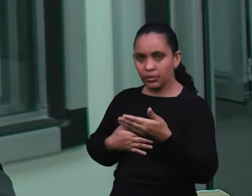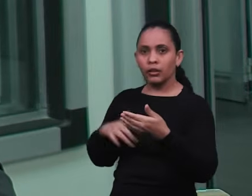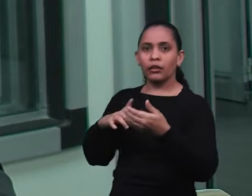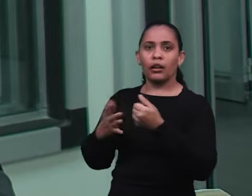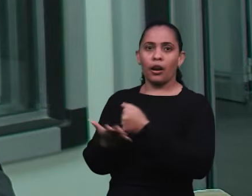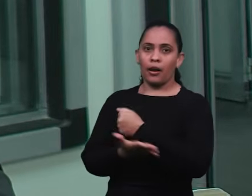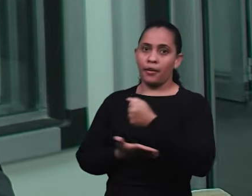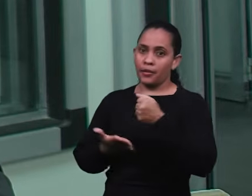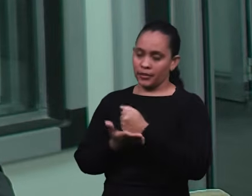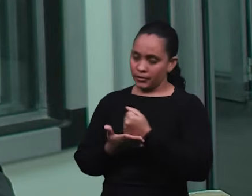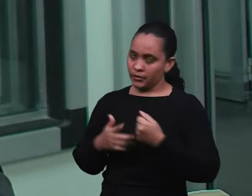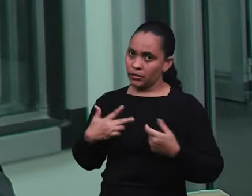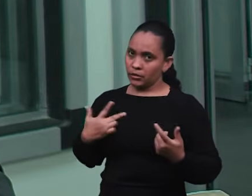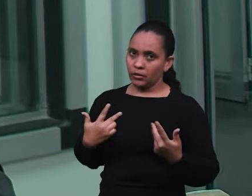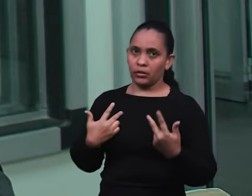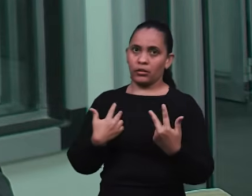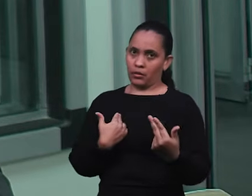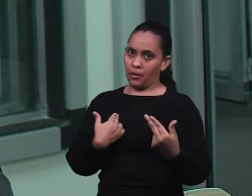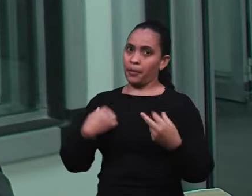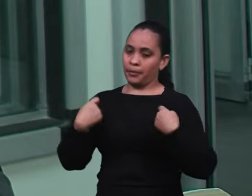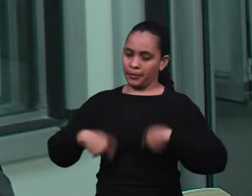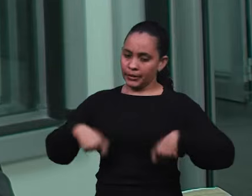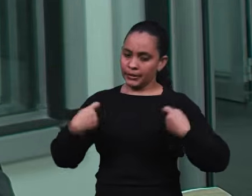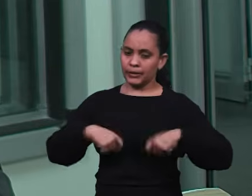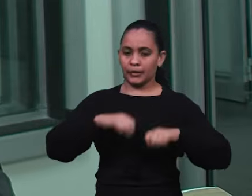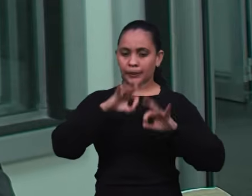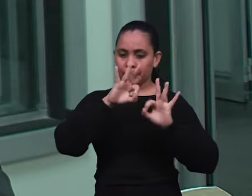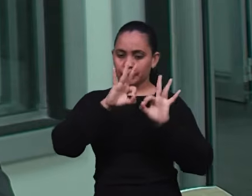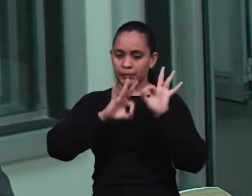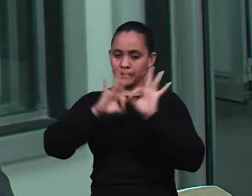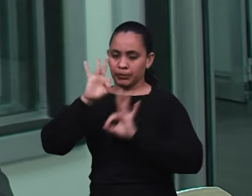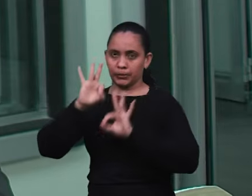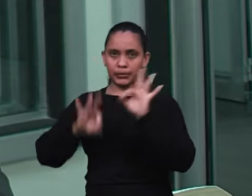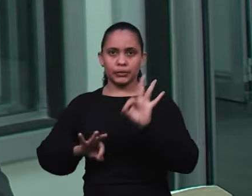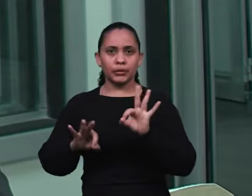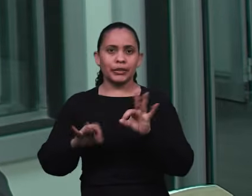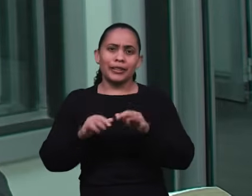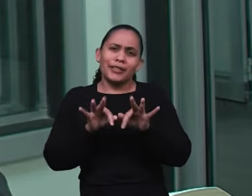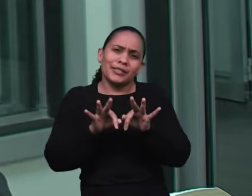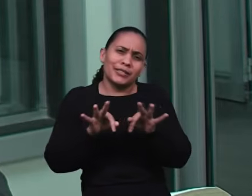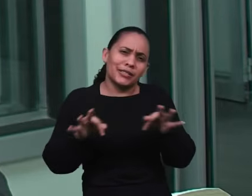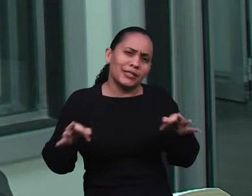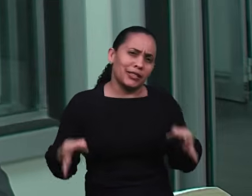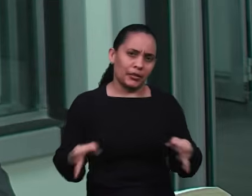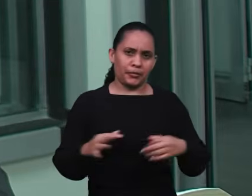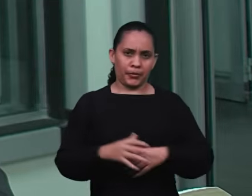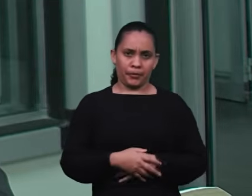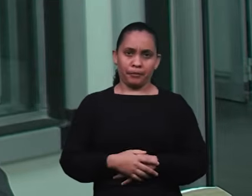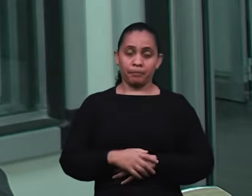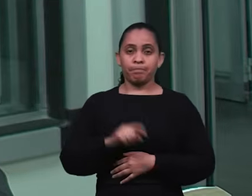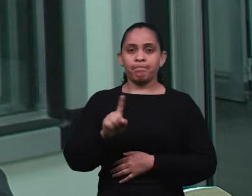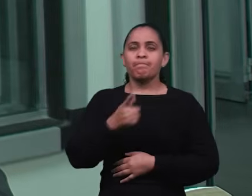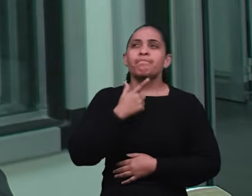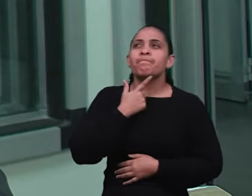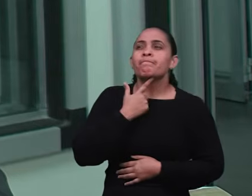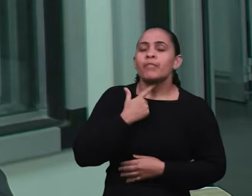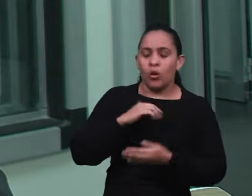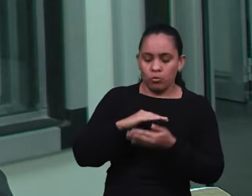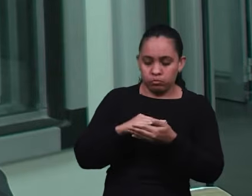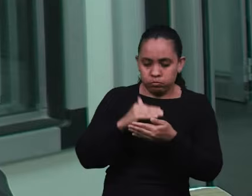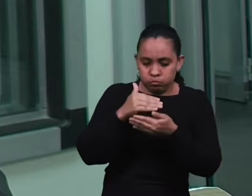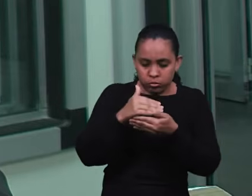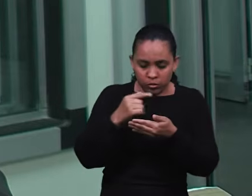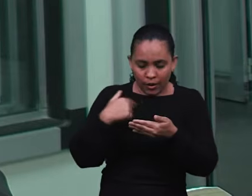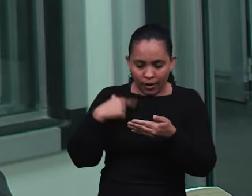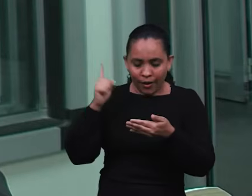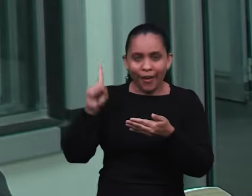compara se teve aumento de preço ou não. Então, isso é se planejar. Coisa simples, né? Passando para os irmãos aqui. Então, tesouro desejável e